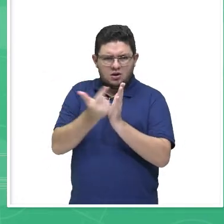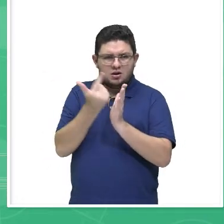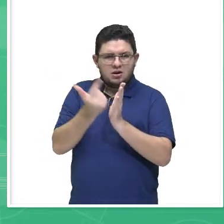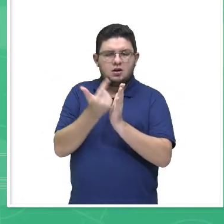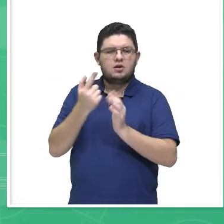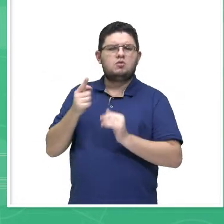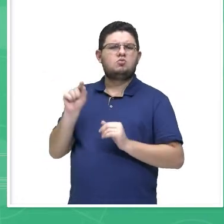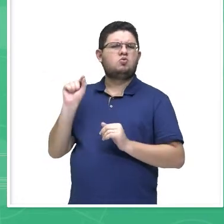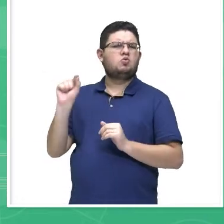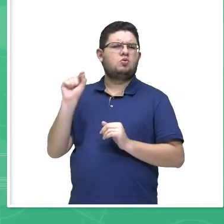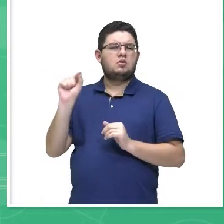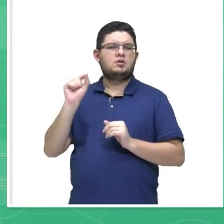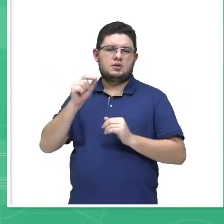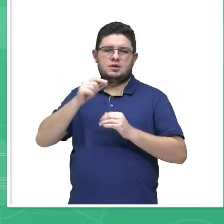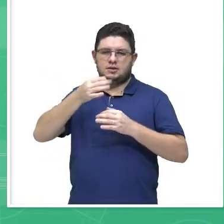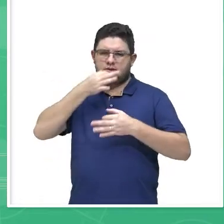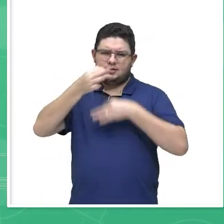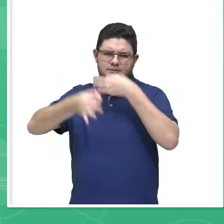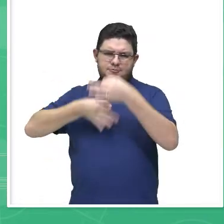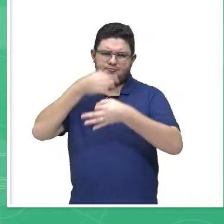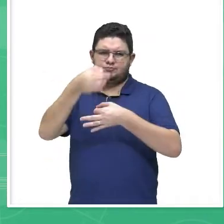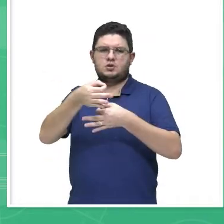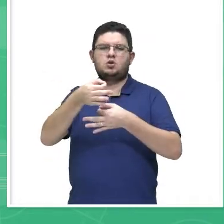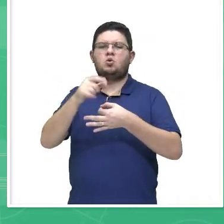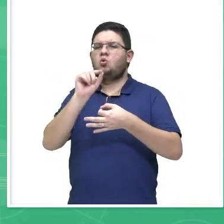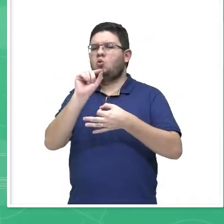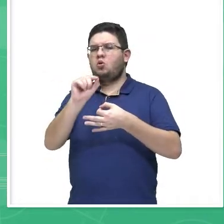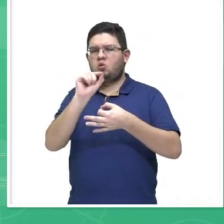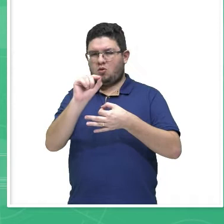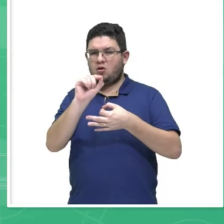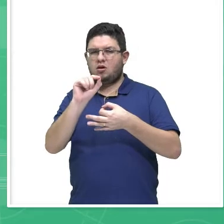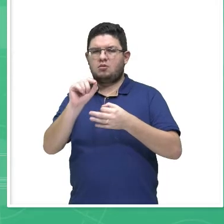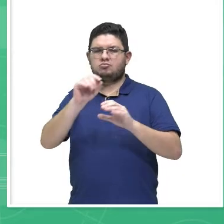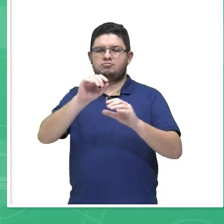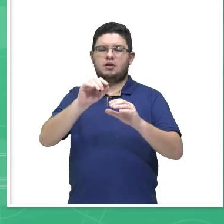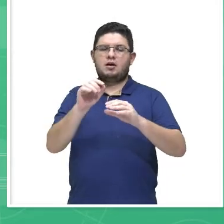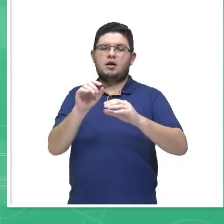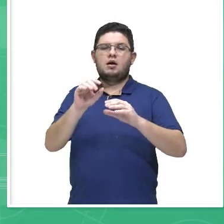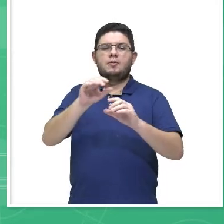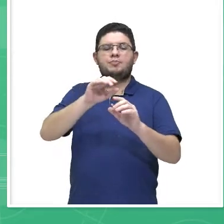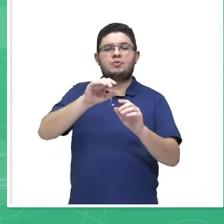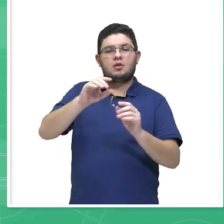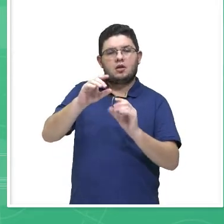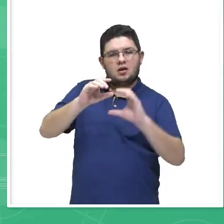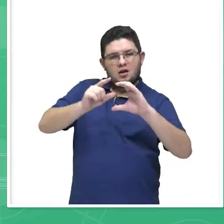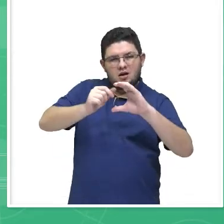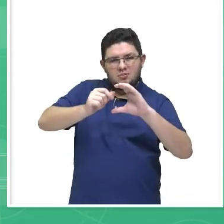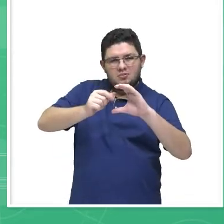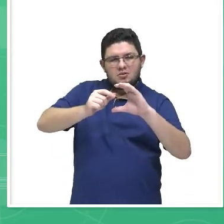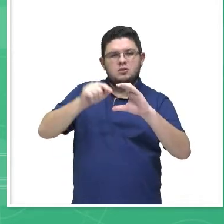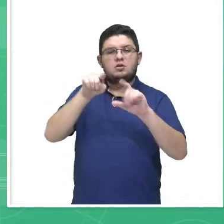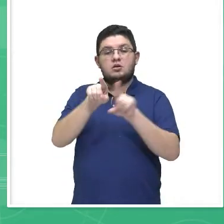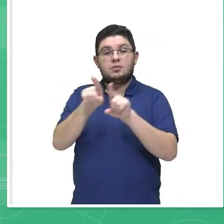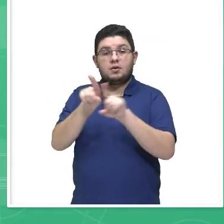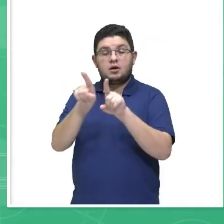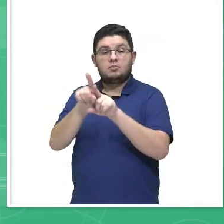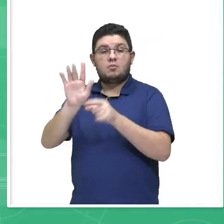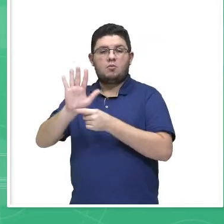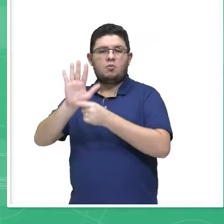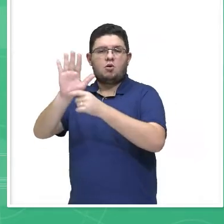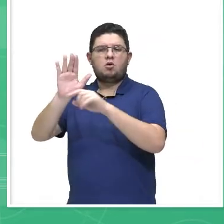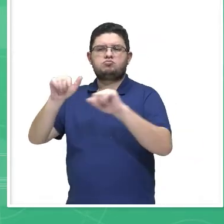Marx critica o capitalismo, expõe a história dos movimentos operários e termina com um